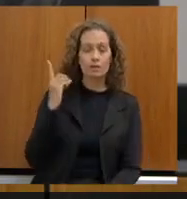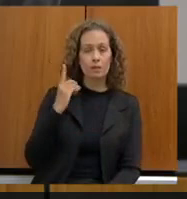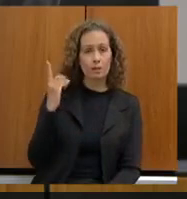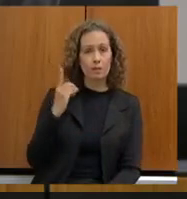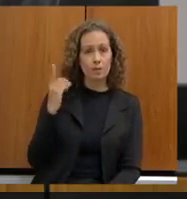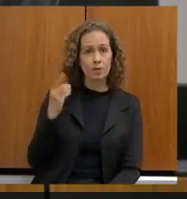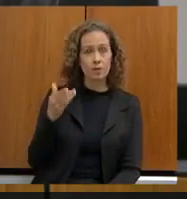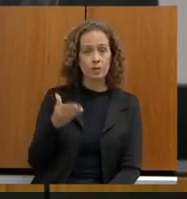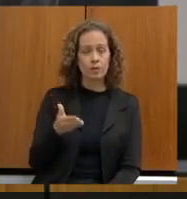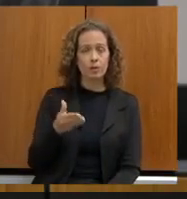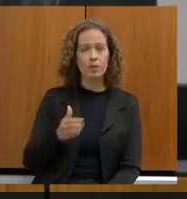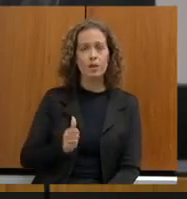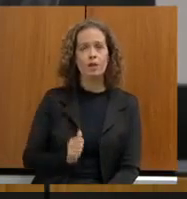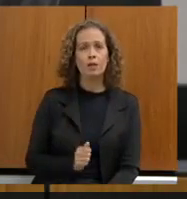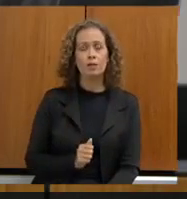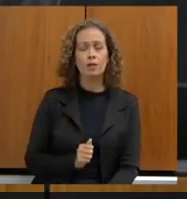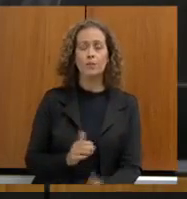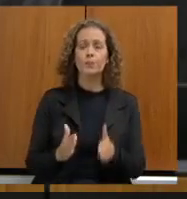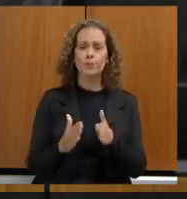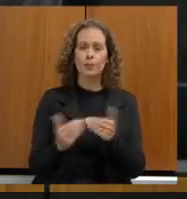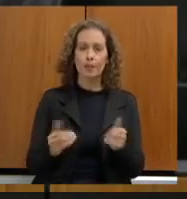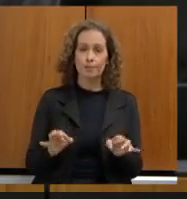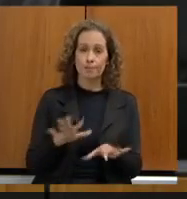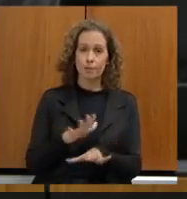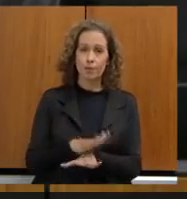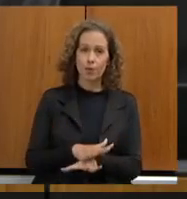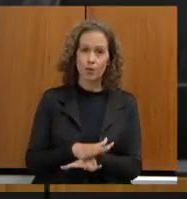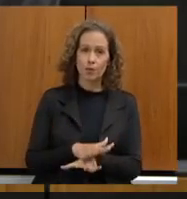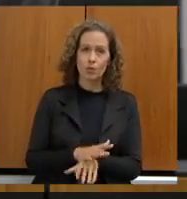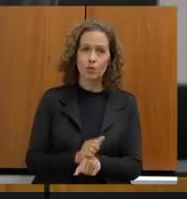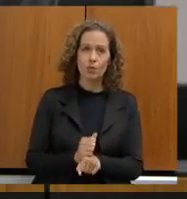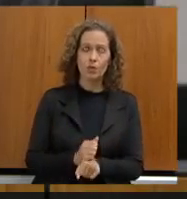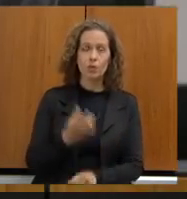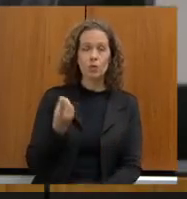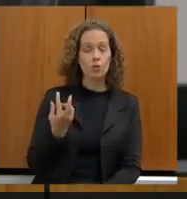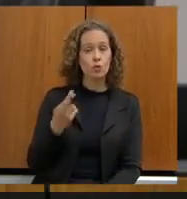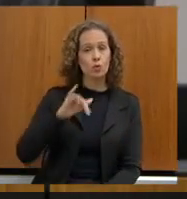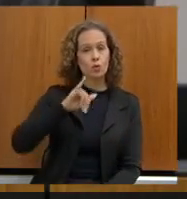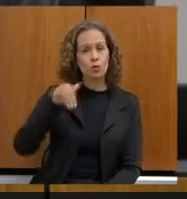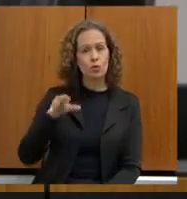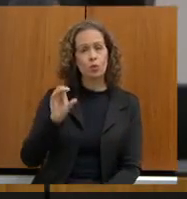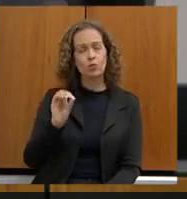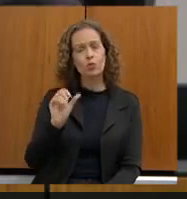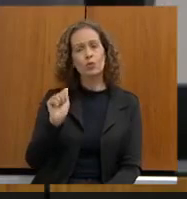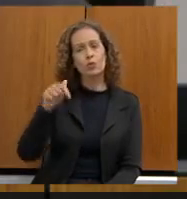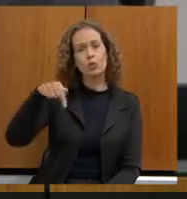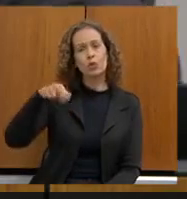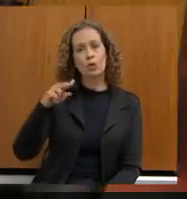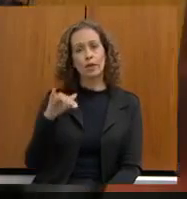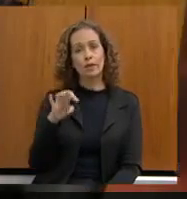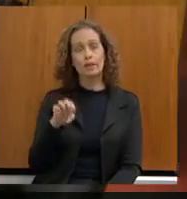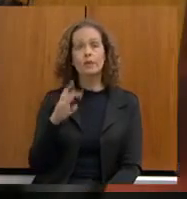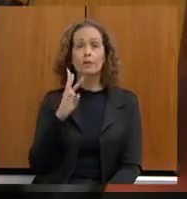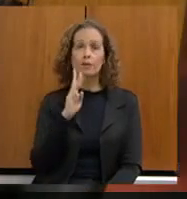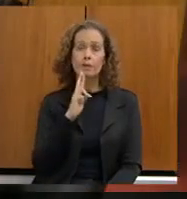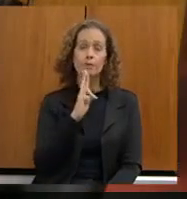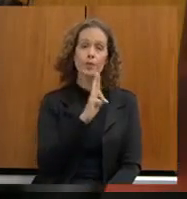sinttrocel já peço que fica em condições passo a palavra Doutor Joaquim para resposta ao Deputado pastor